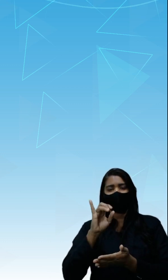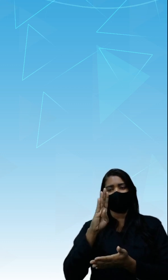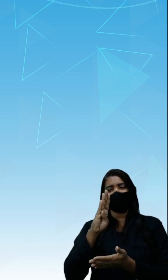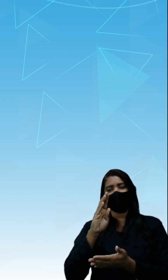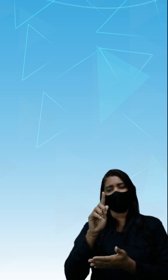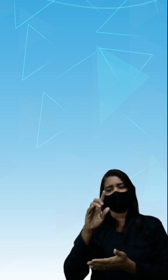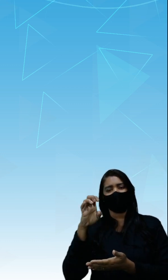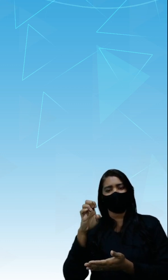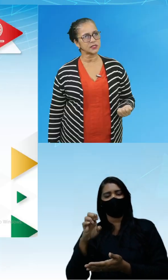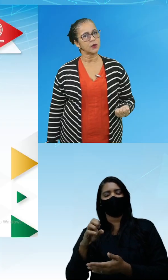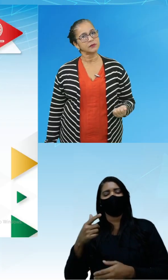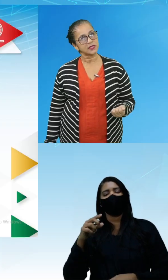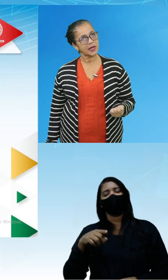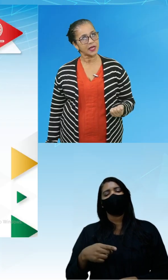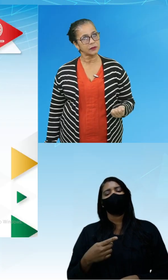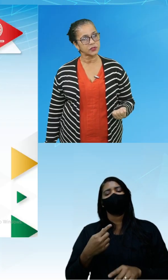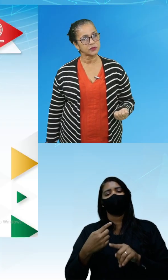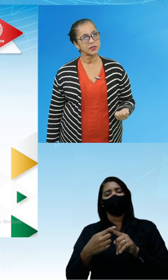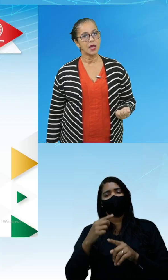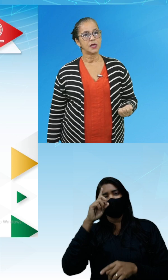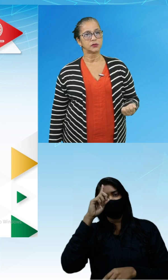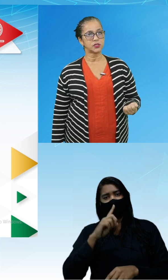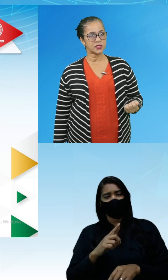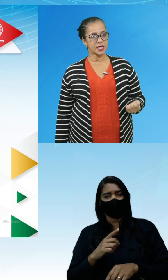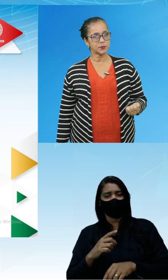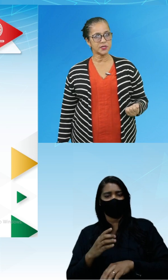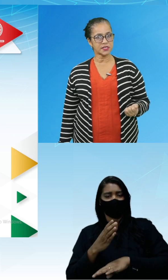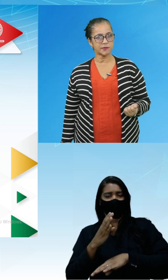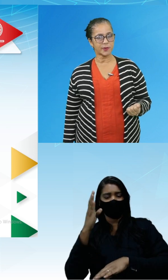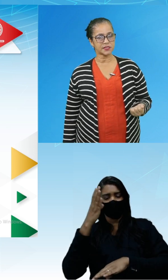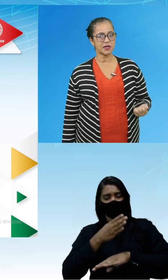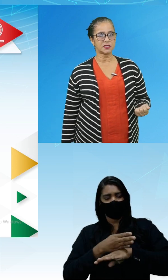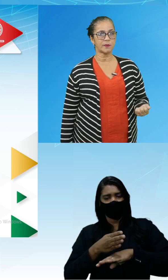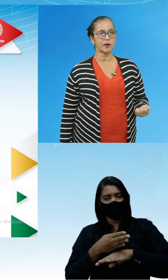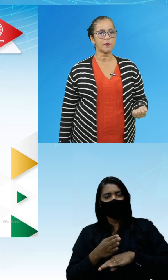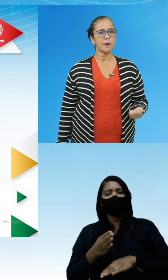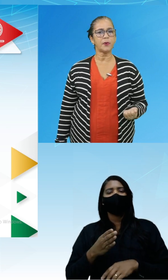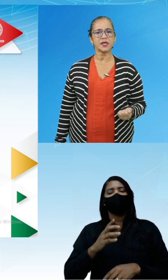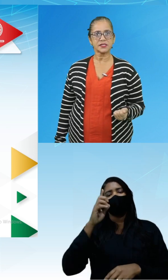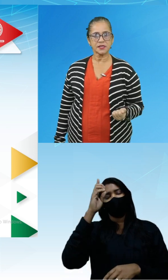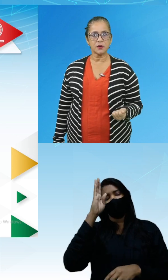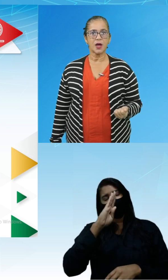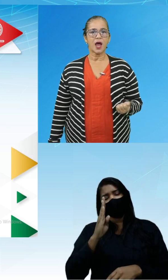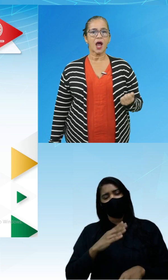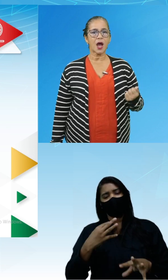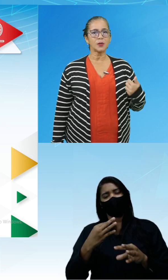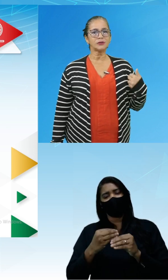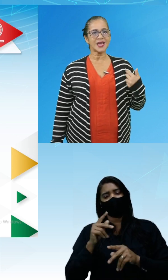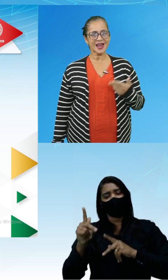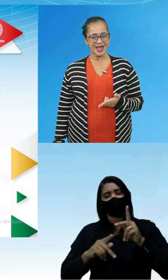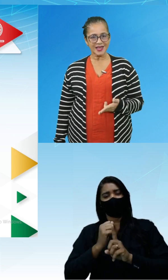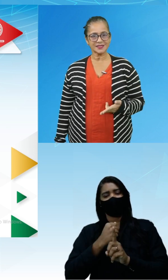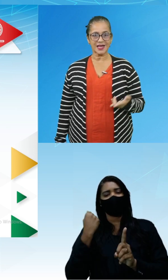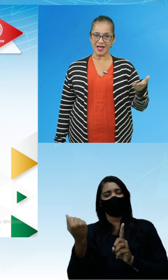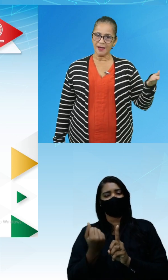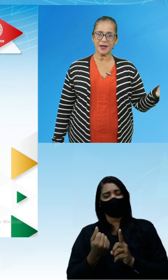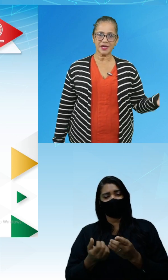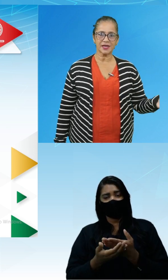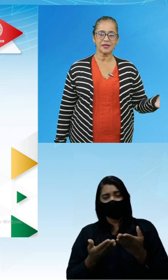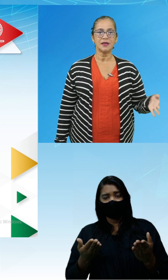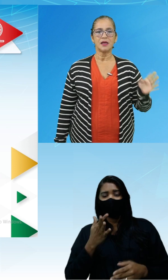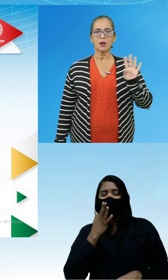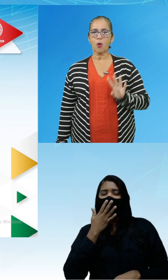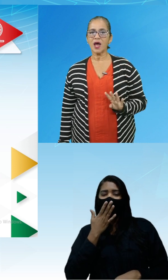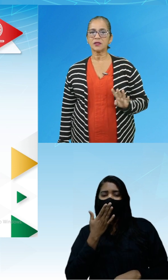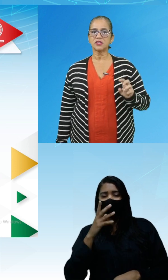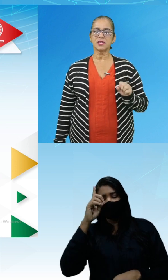2,1% dos brasileiros declararam-se como os amarelos. Dos 10 municípios brasileiros com maior população autodeclarada